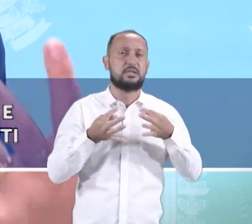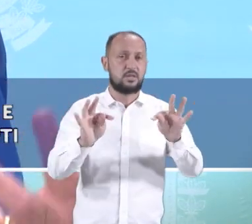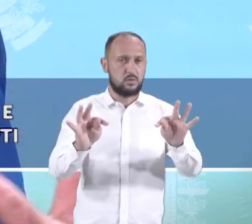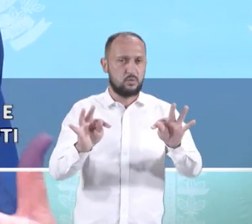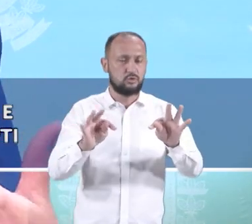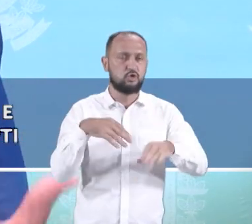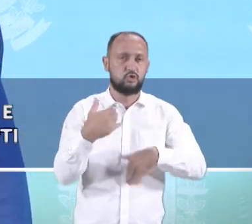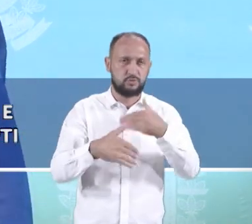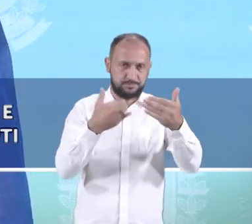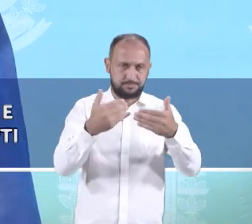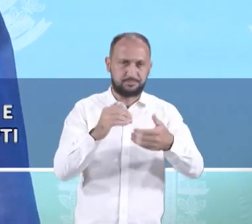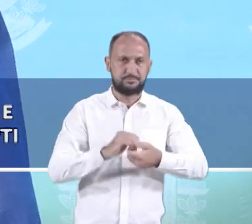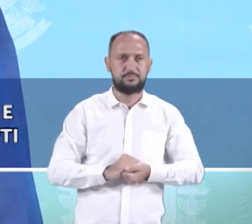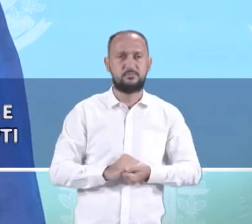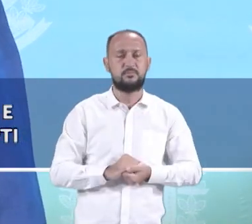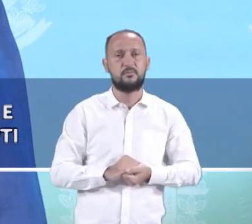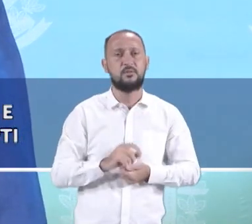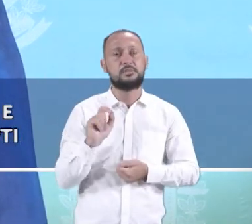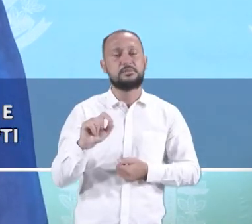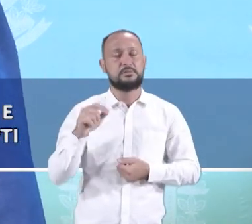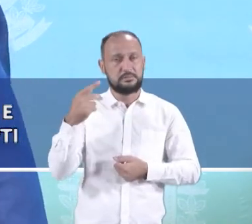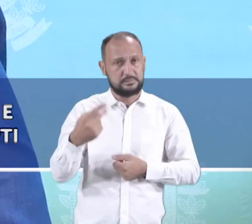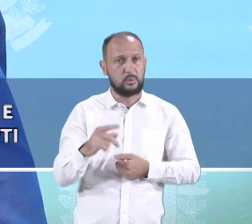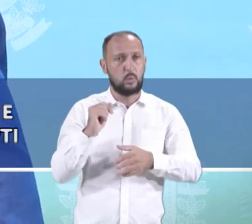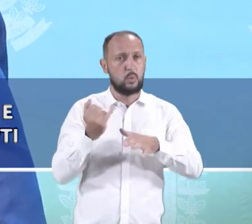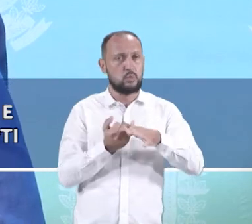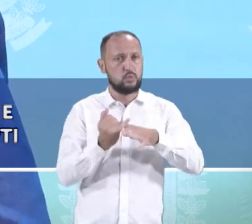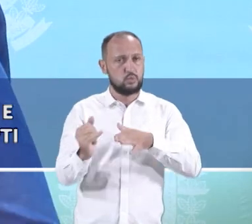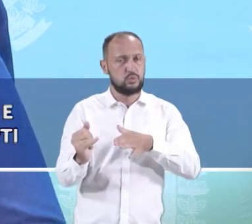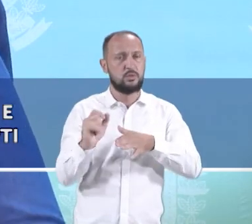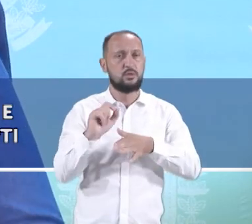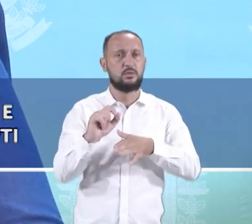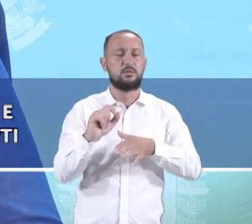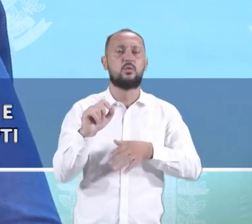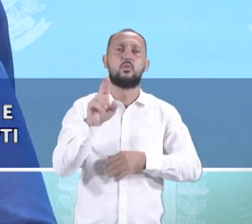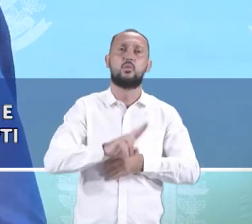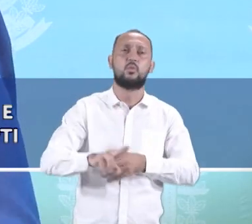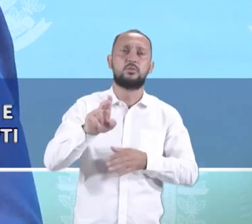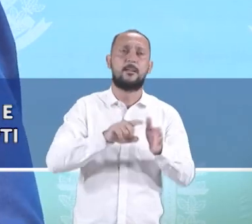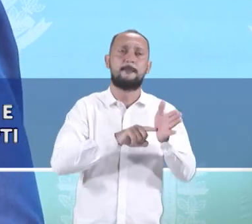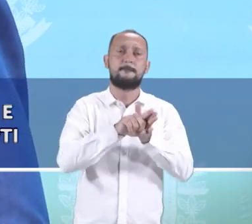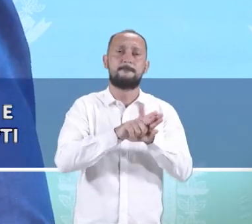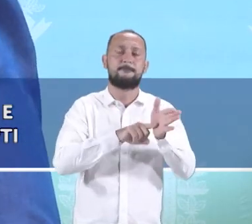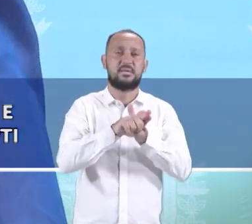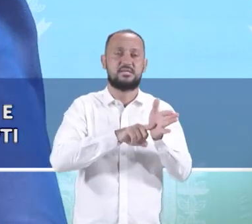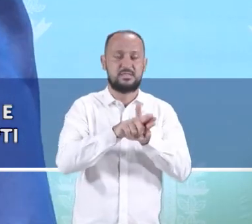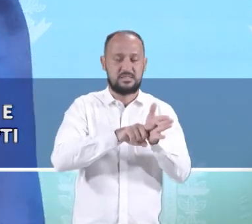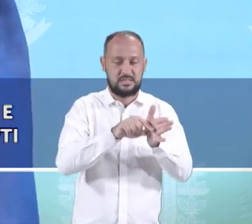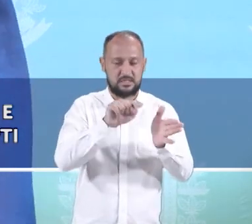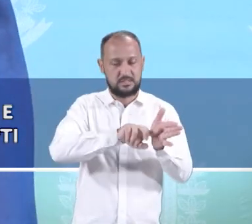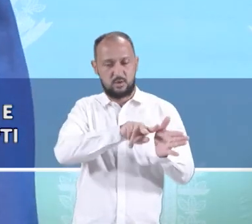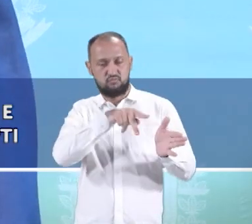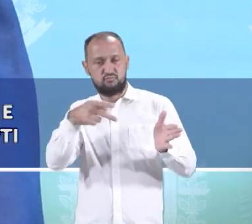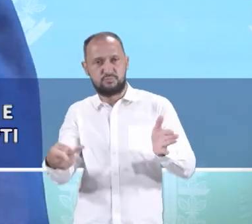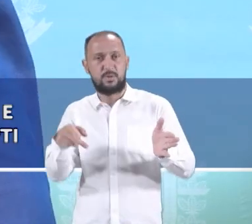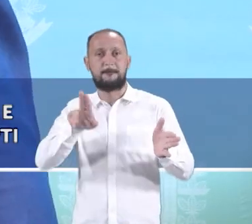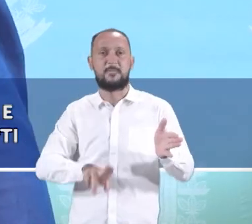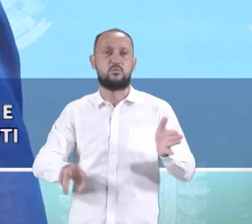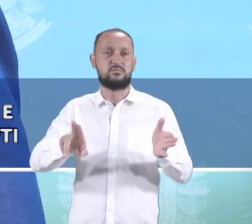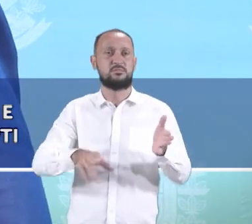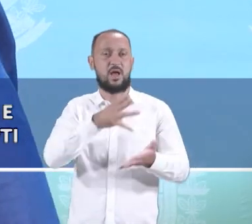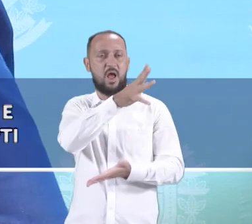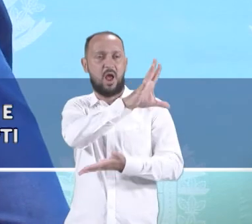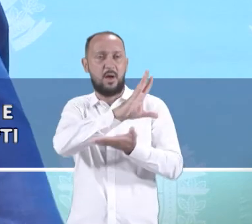ferramenta tecnologia e desenvolvimento. Então, assim, o Instituto Federal, ele trabalha com pesquisa aplicada. Então,